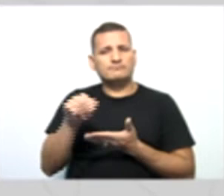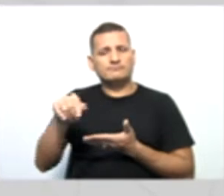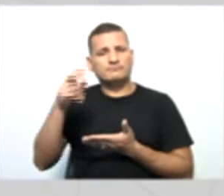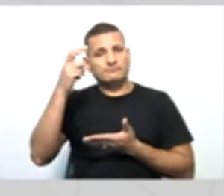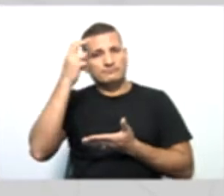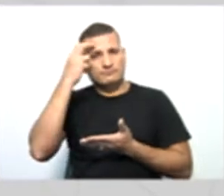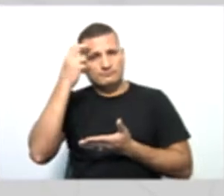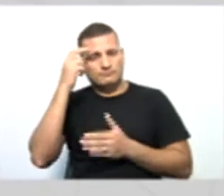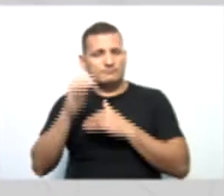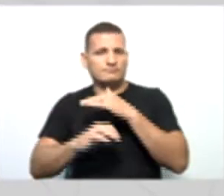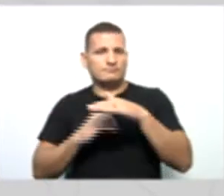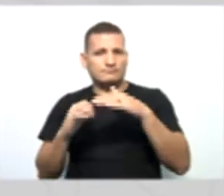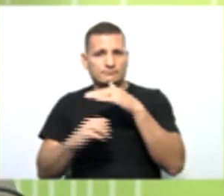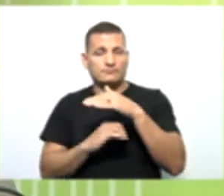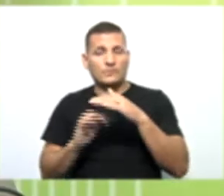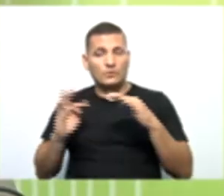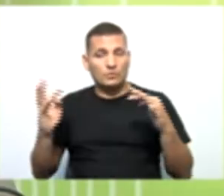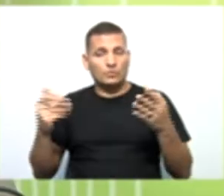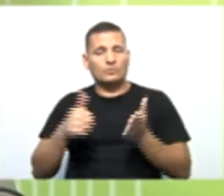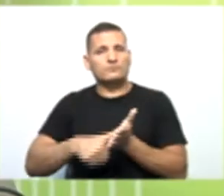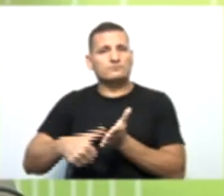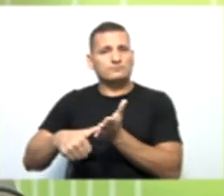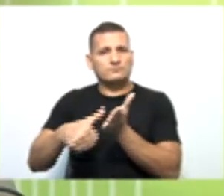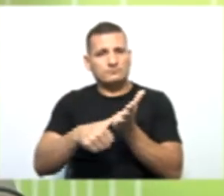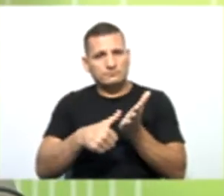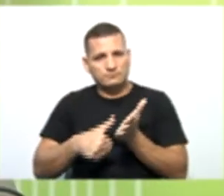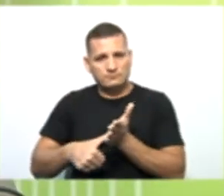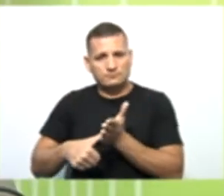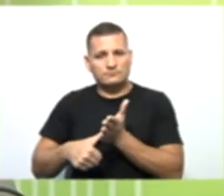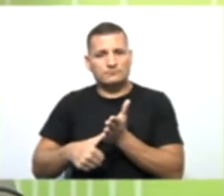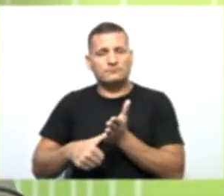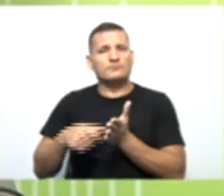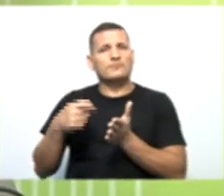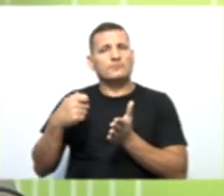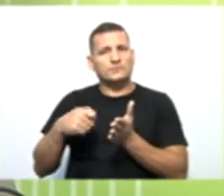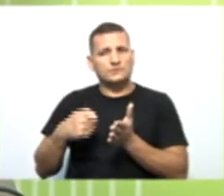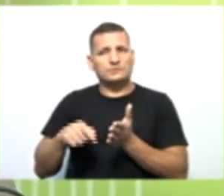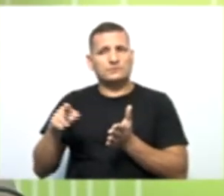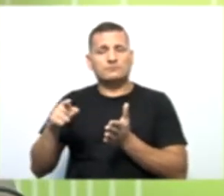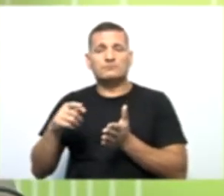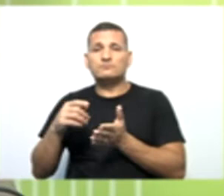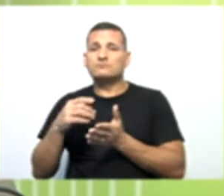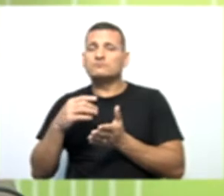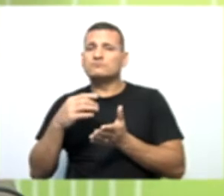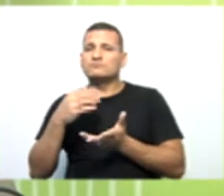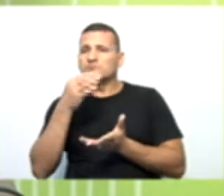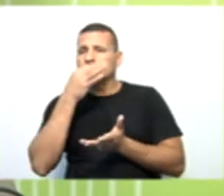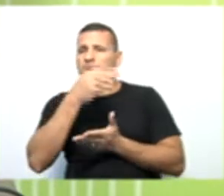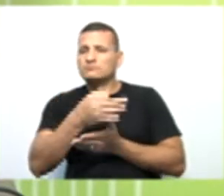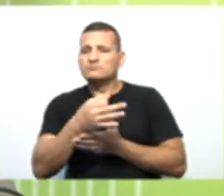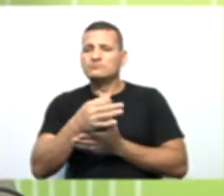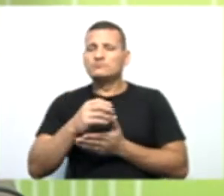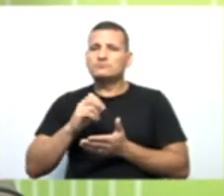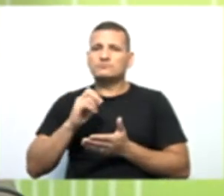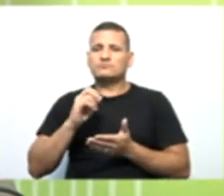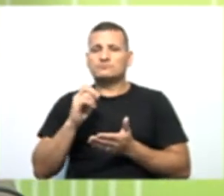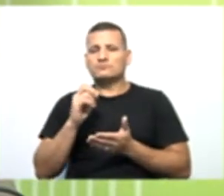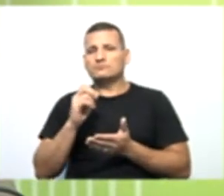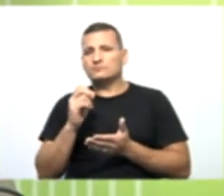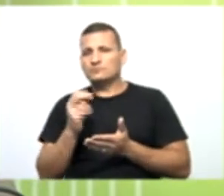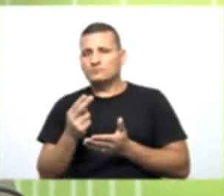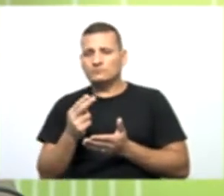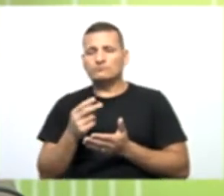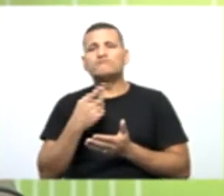cultura empreendedora. Todos os cooperados devem se posicionar ou